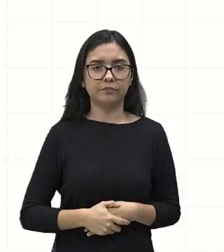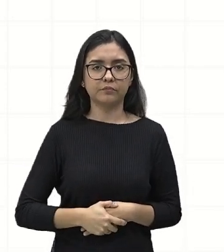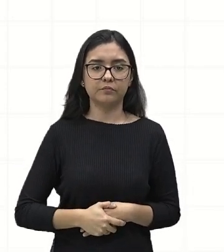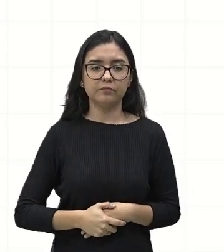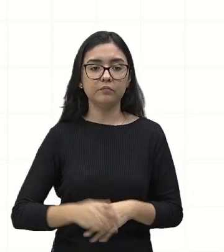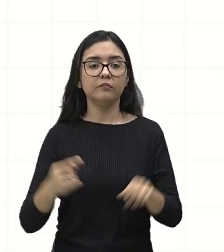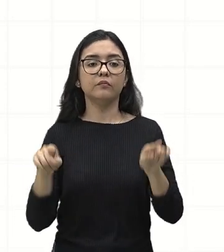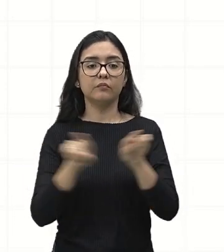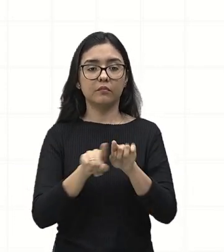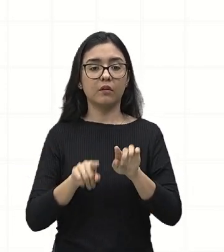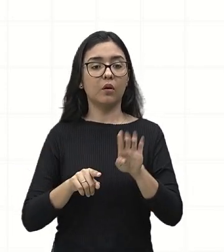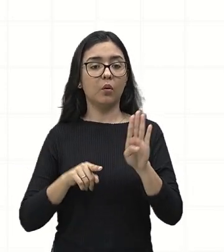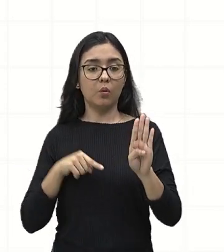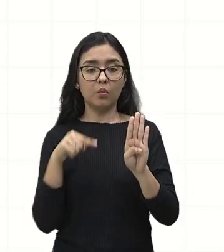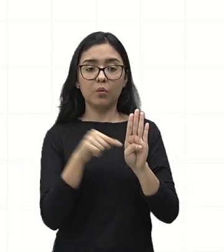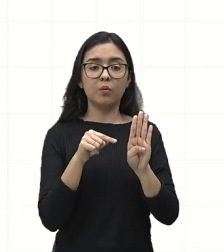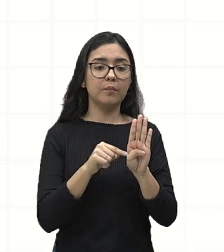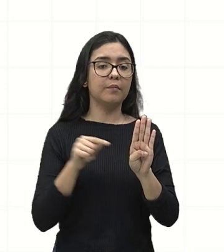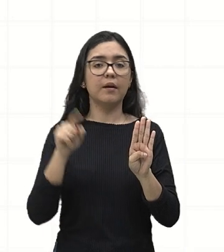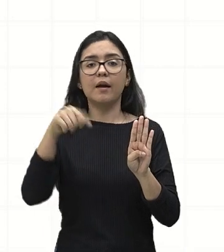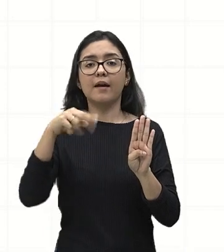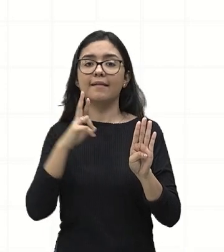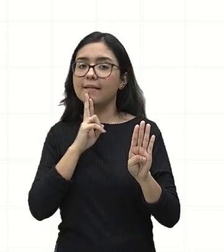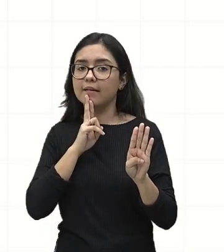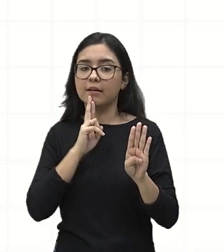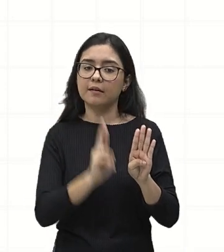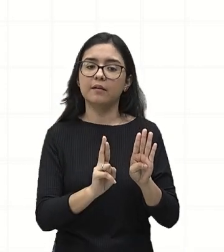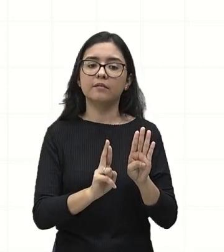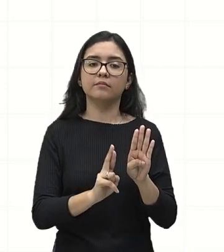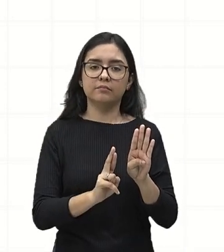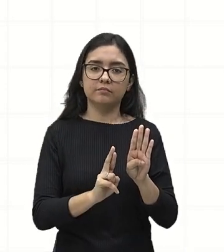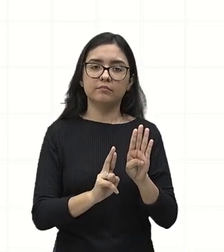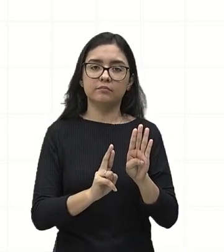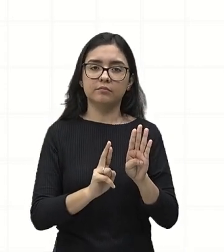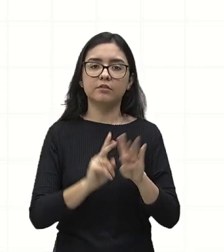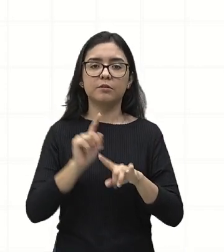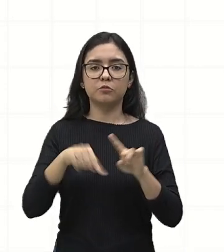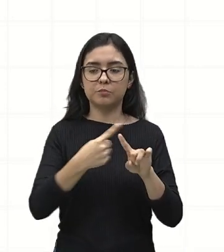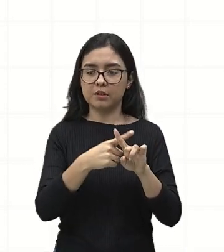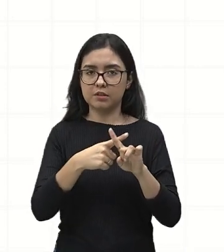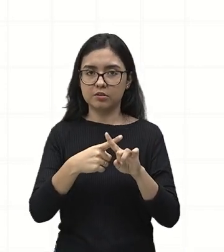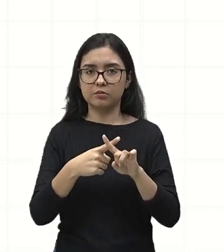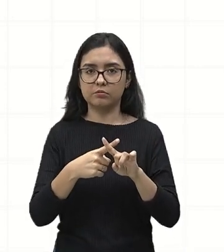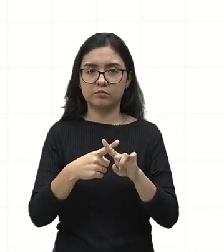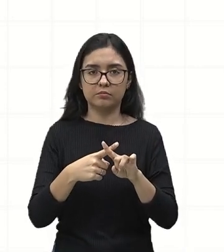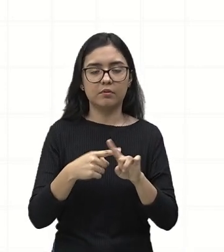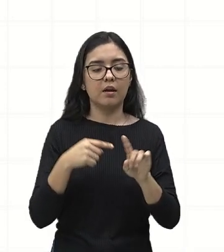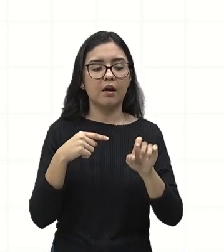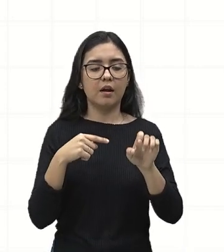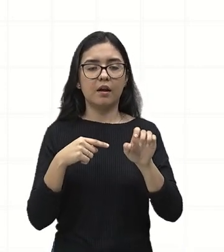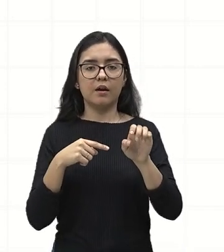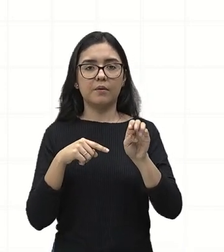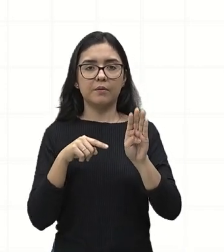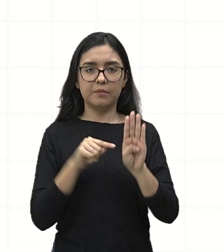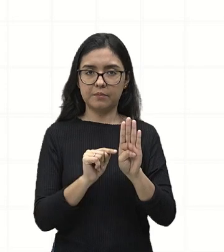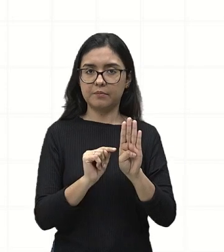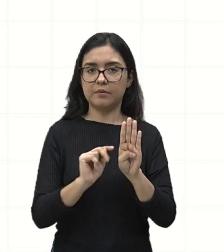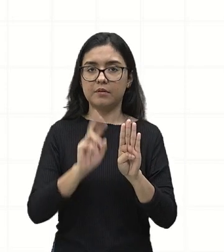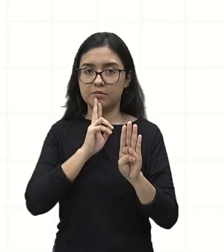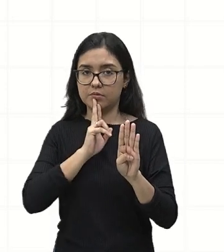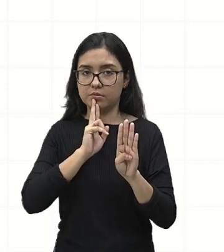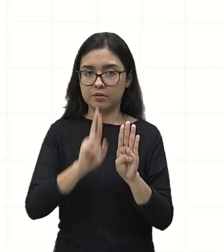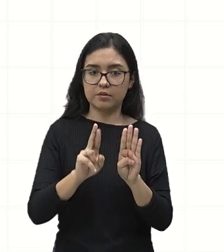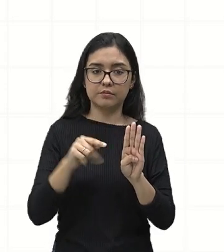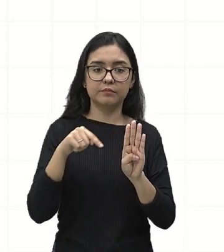E o B é o resultado dessa multiplicação, né? Dessa potência. Então, B é